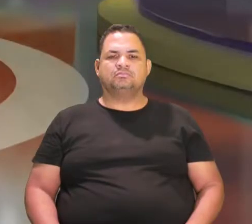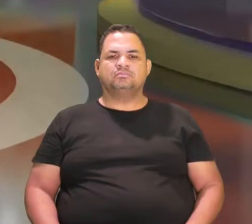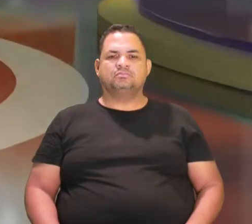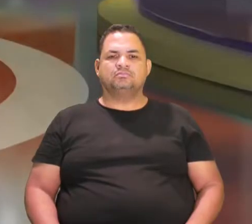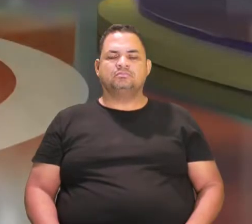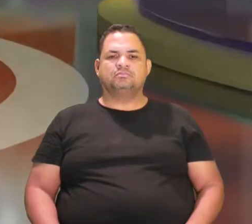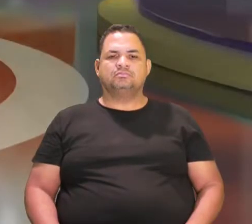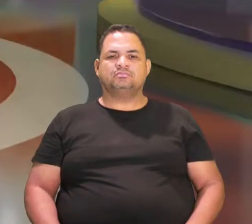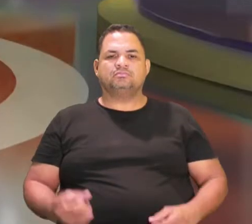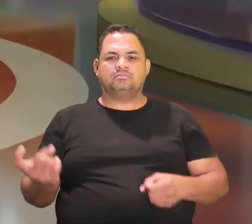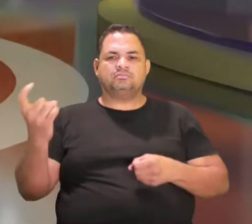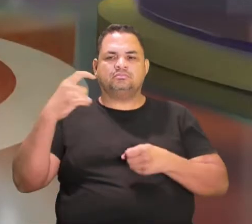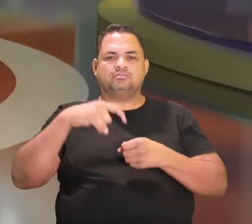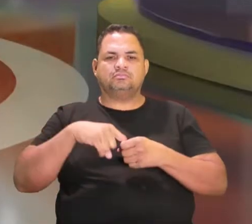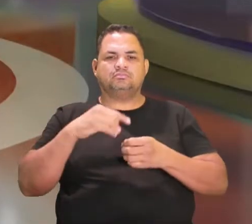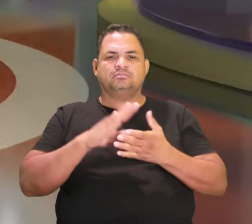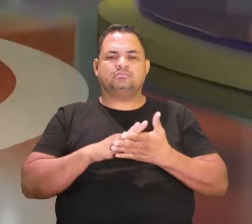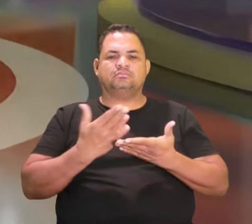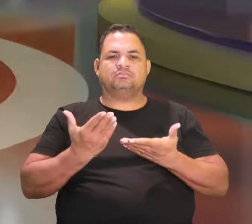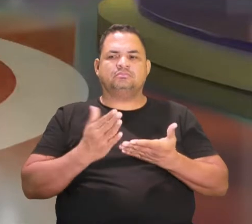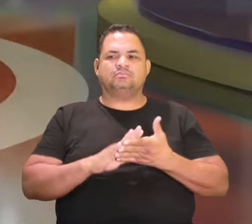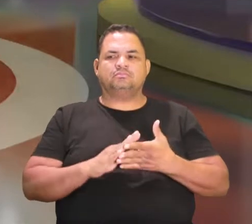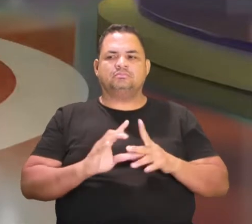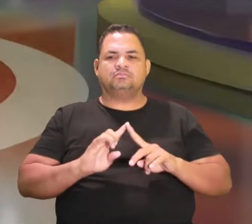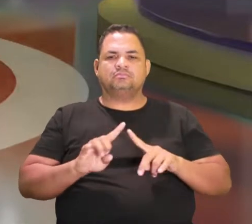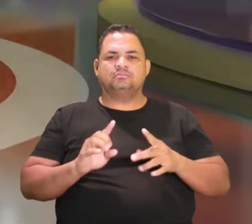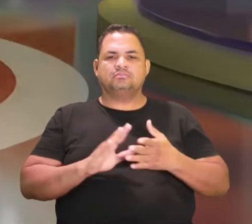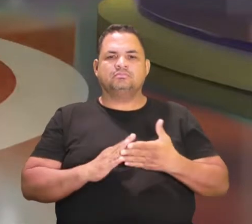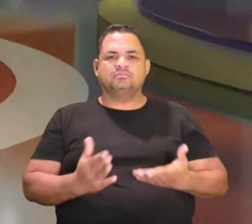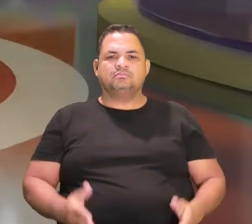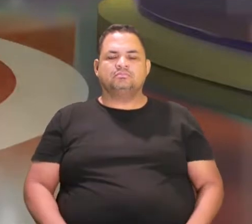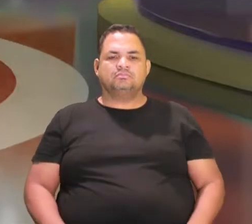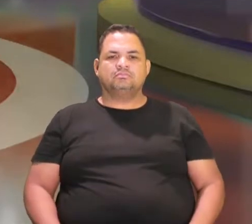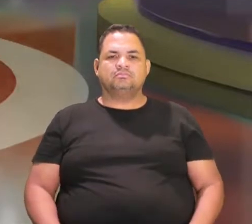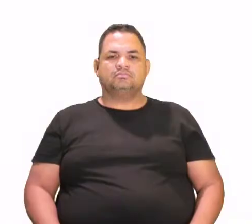estou de volta quase Caio ali mas recuperada